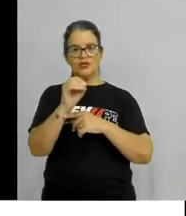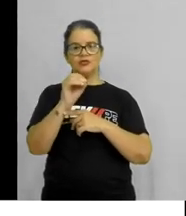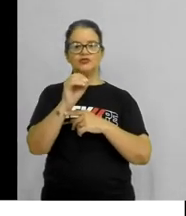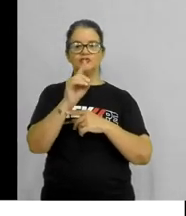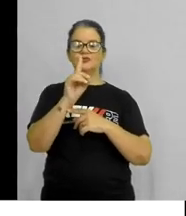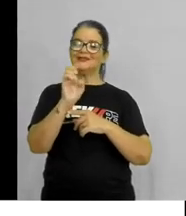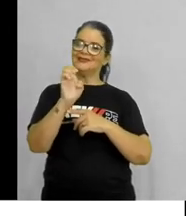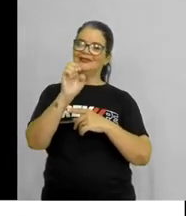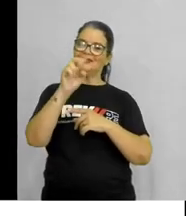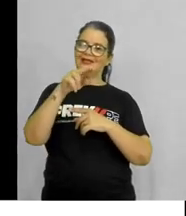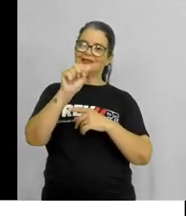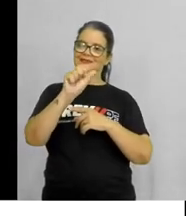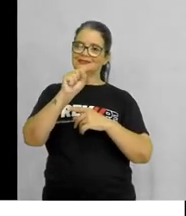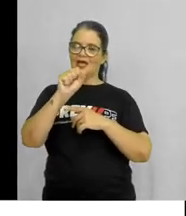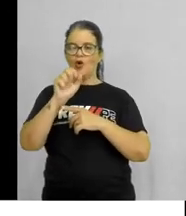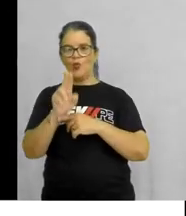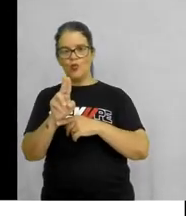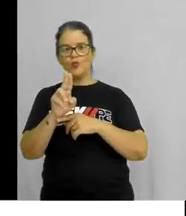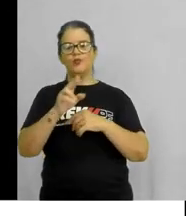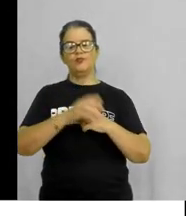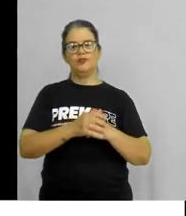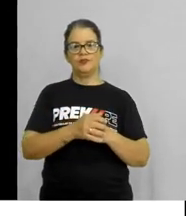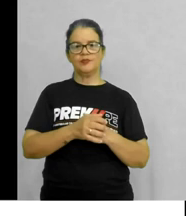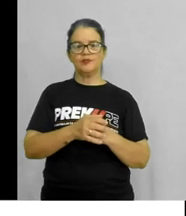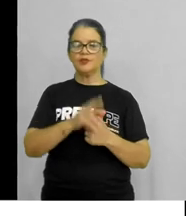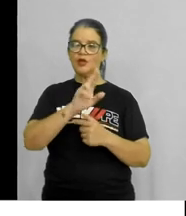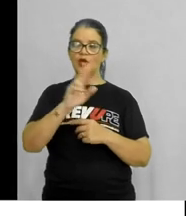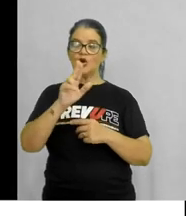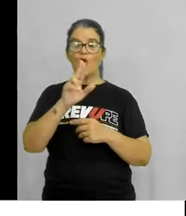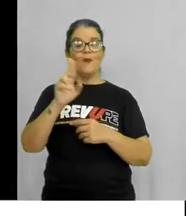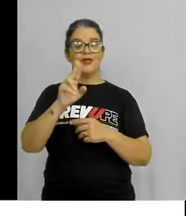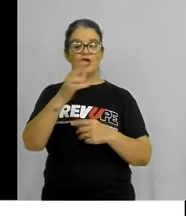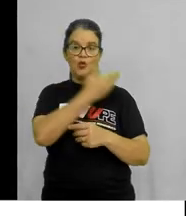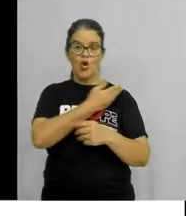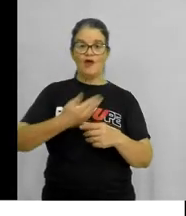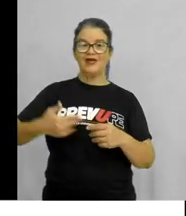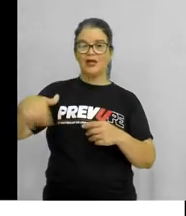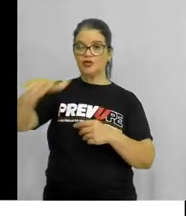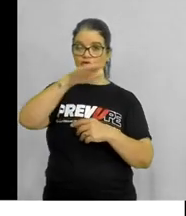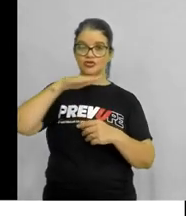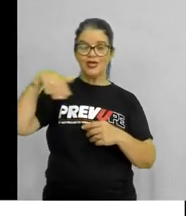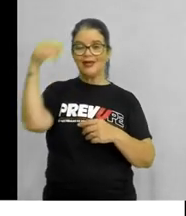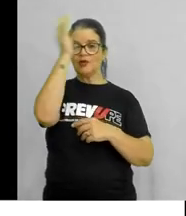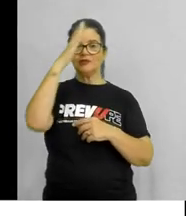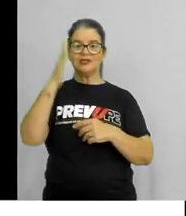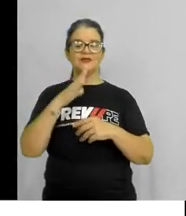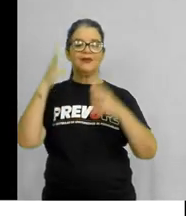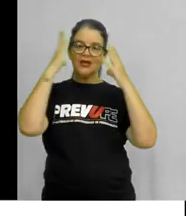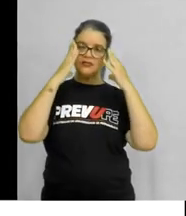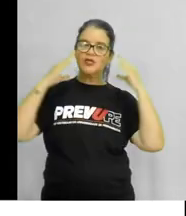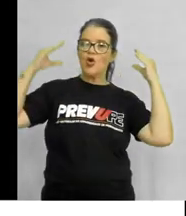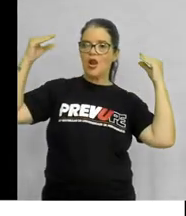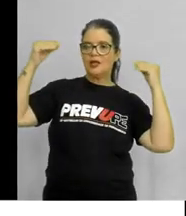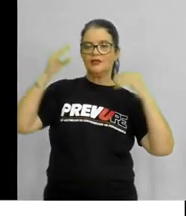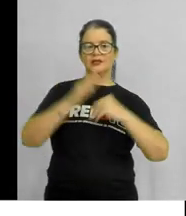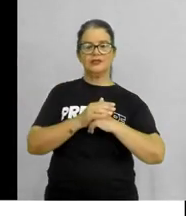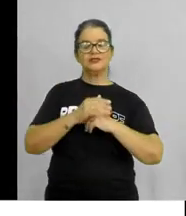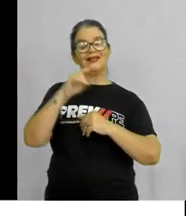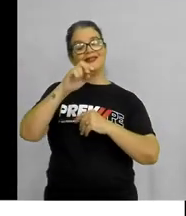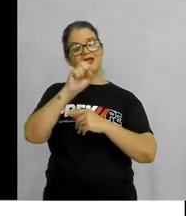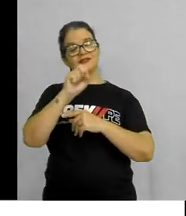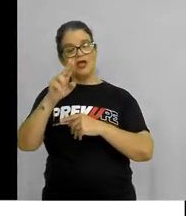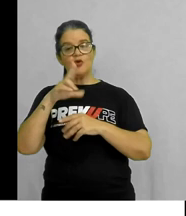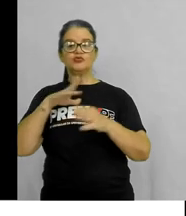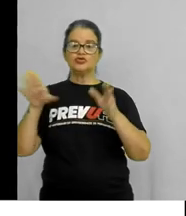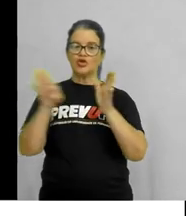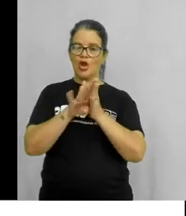de nassal nomeando governador-geral desse Brasil holandês nassal chegou em